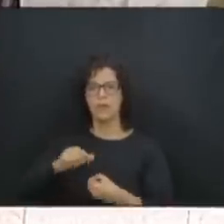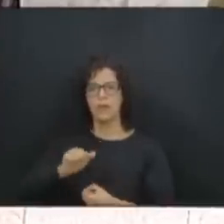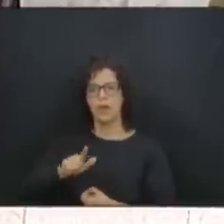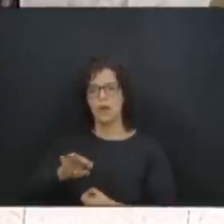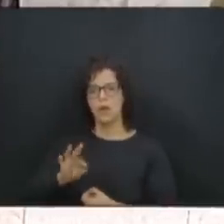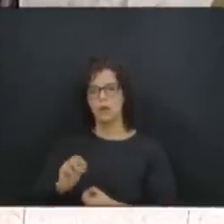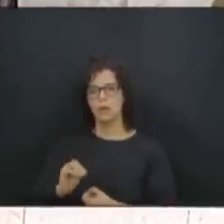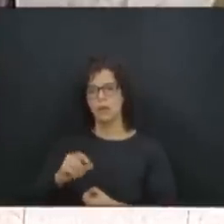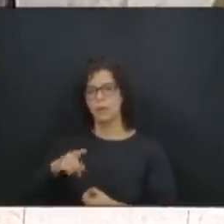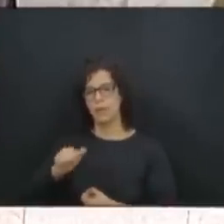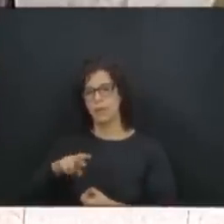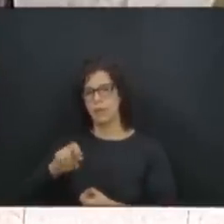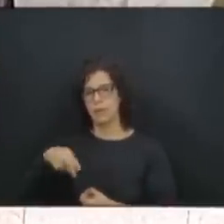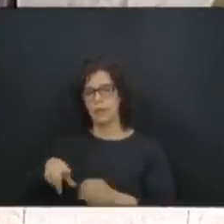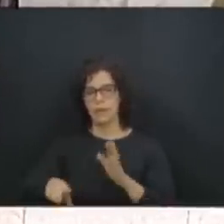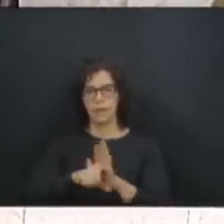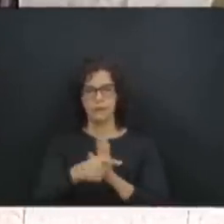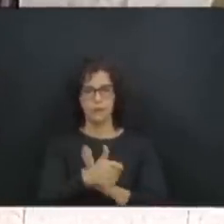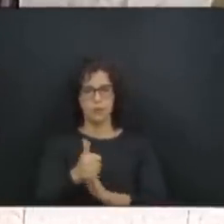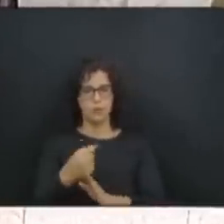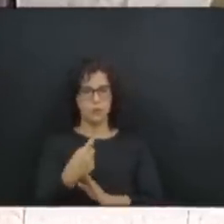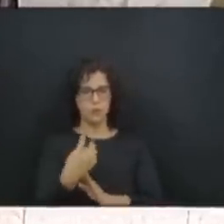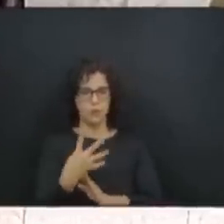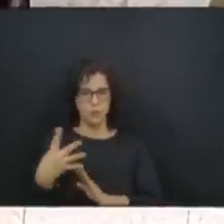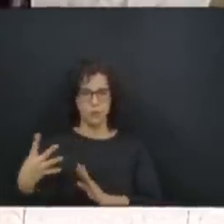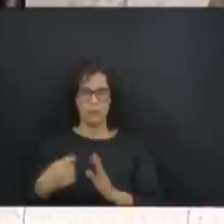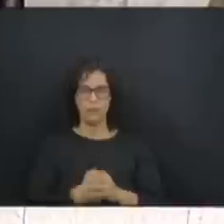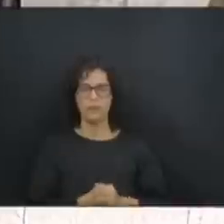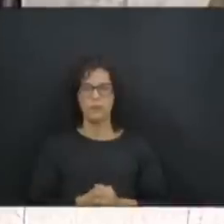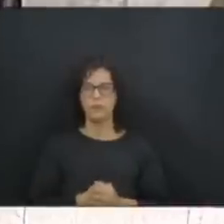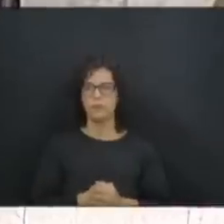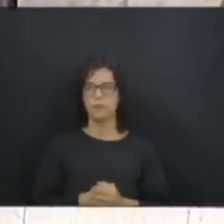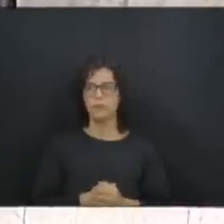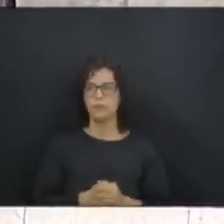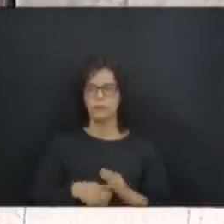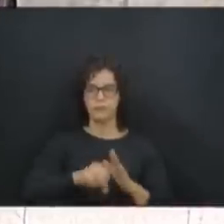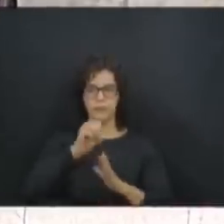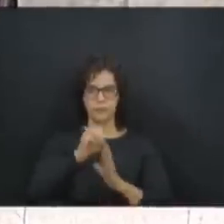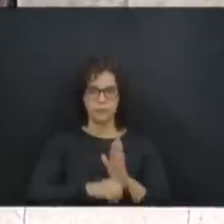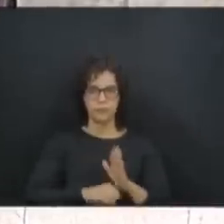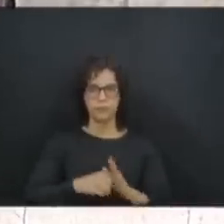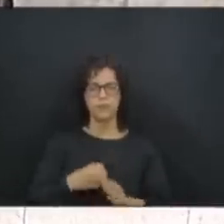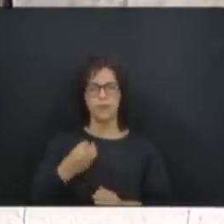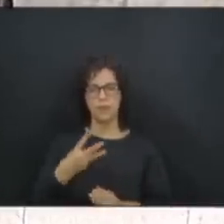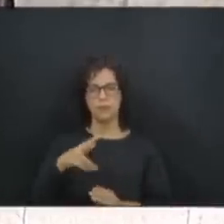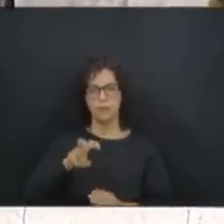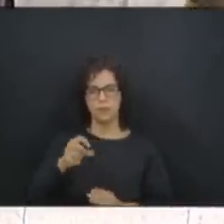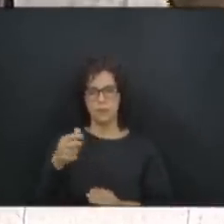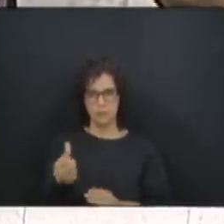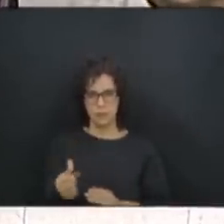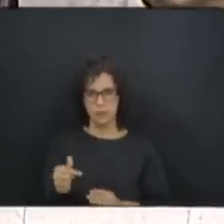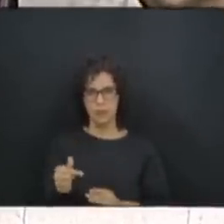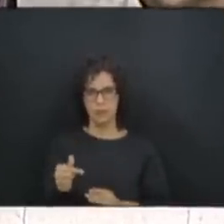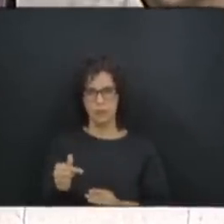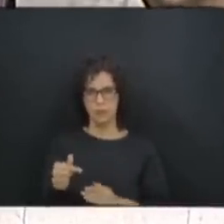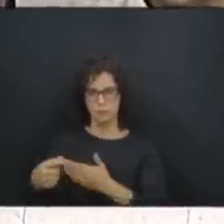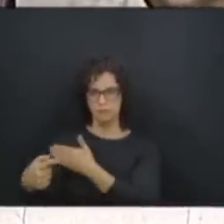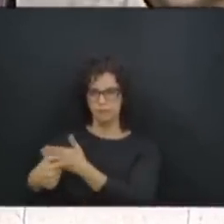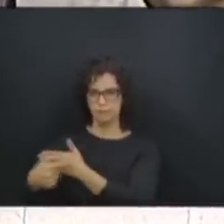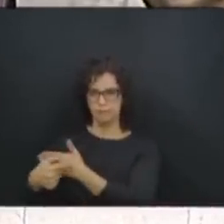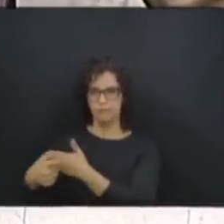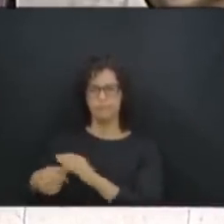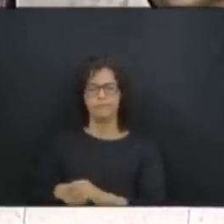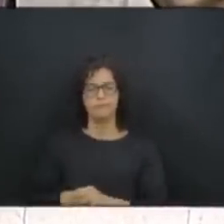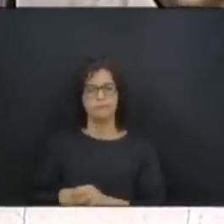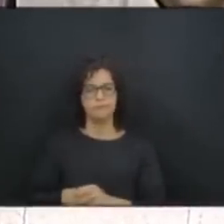Alto Paraná Lei Nº 21 144 o Ofício nº 357 okabe lety